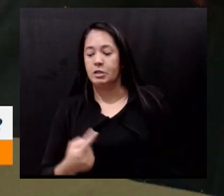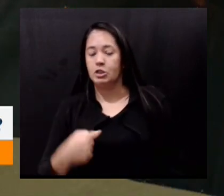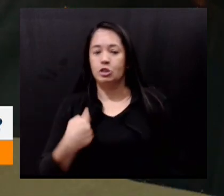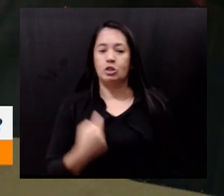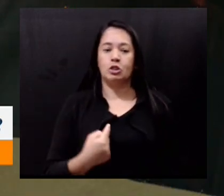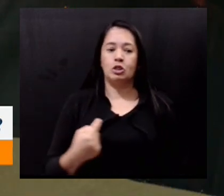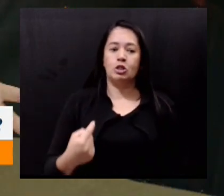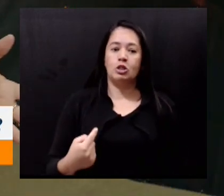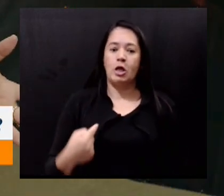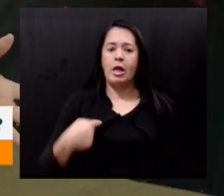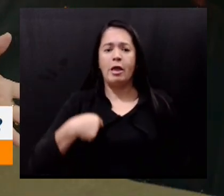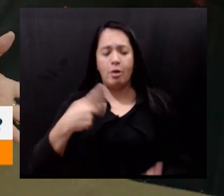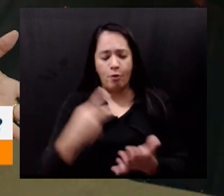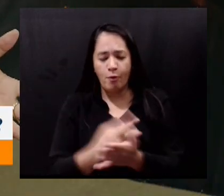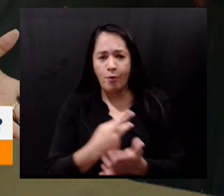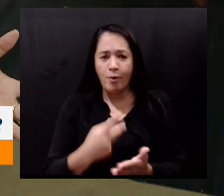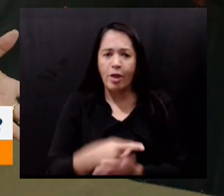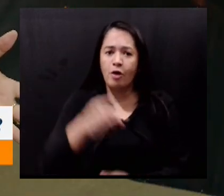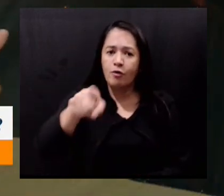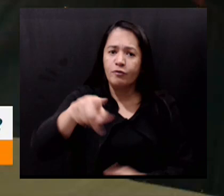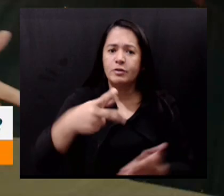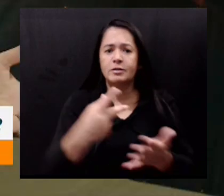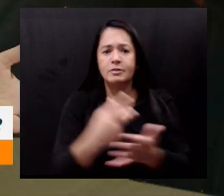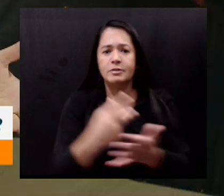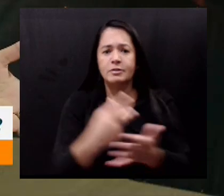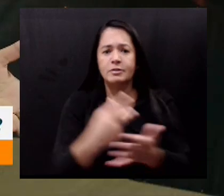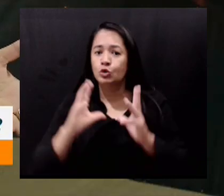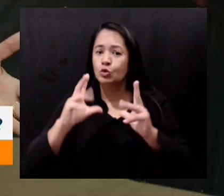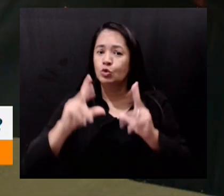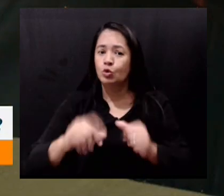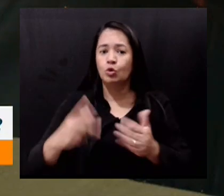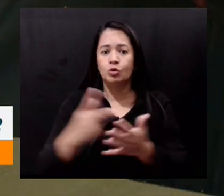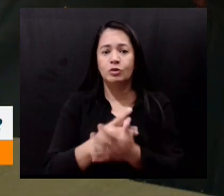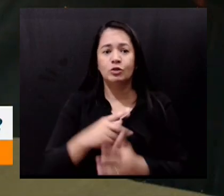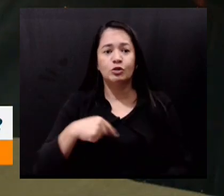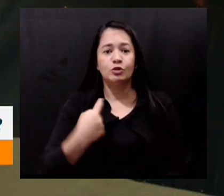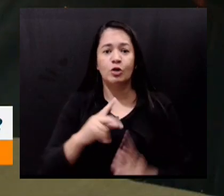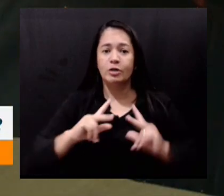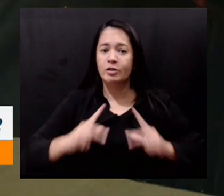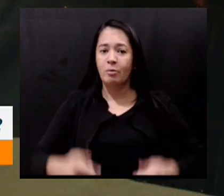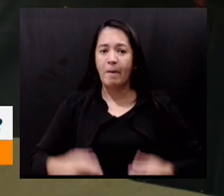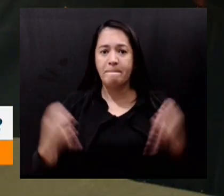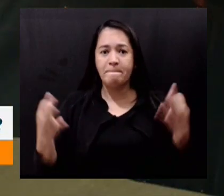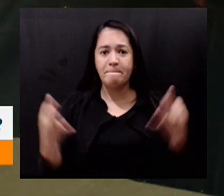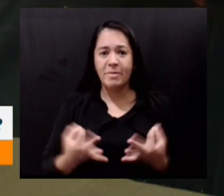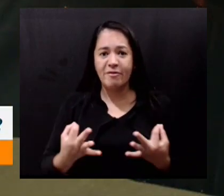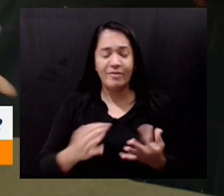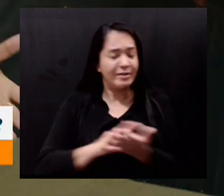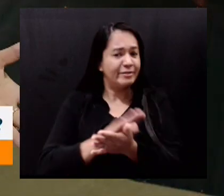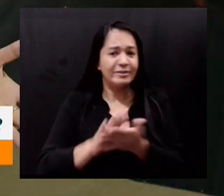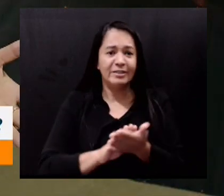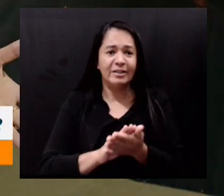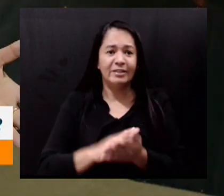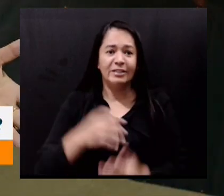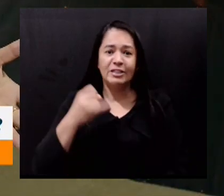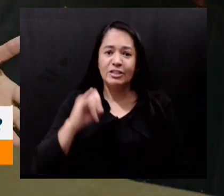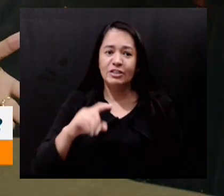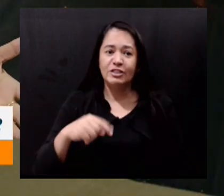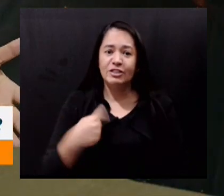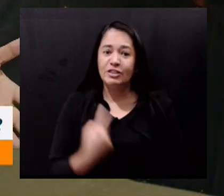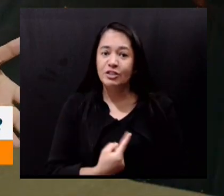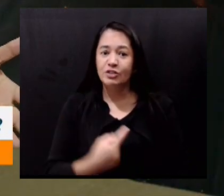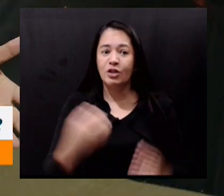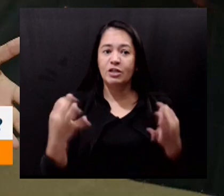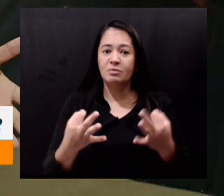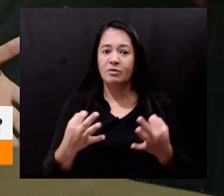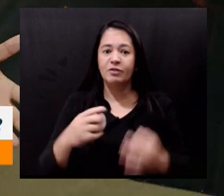nós erramos. Afinal de contas, a gente é ser humano e nós não somos perfeitos. Se nós fôssemos perfeitos, a gente já estava na glória. Acredita nisso ou não?